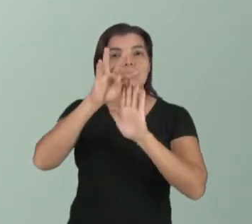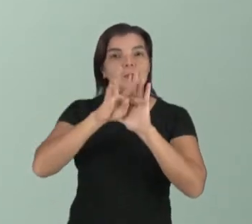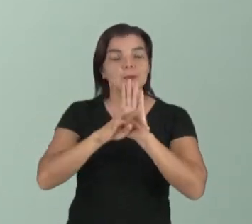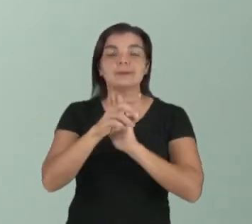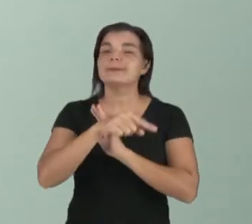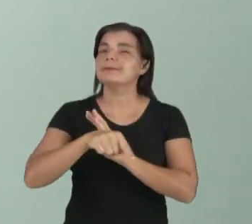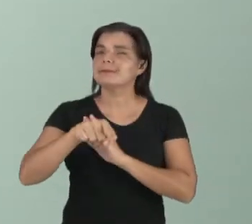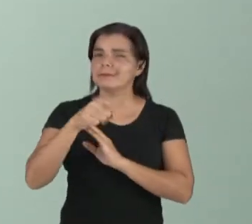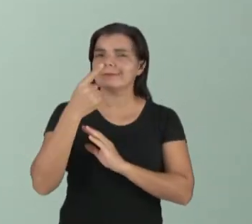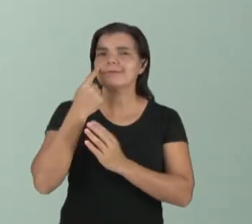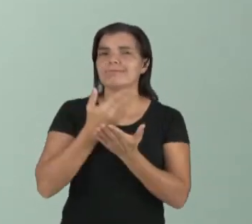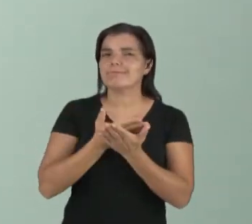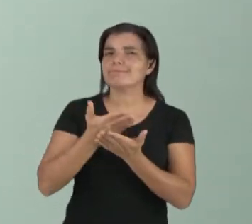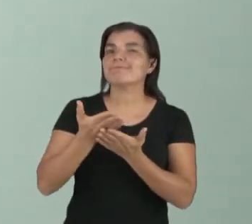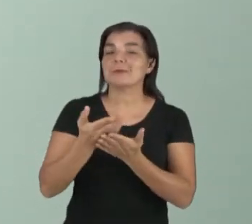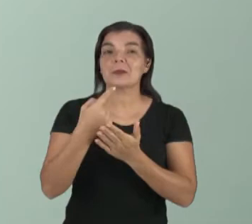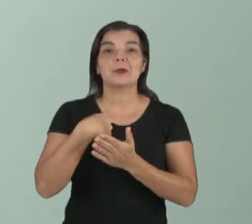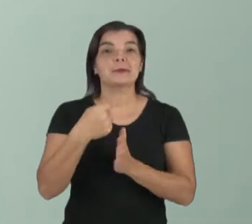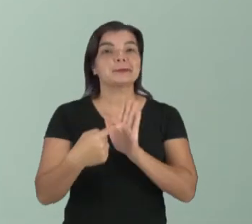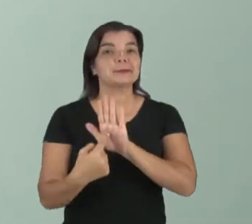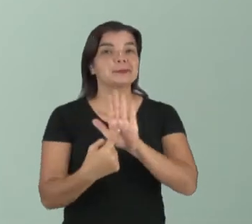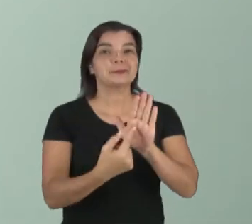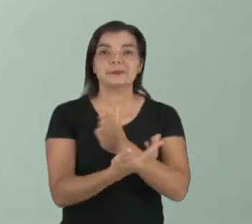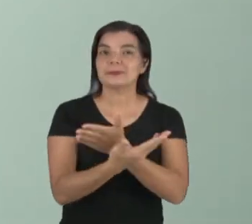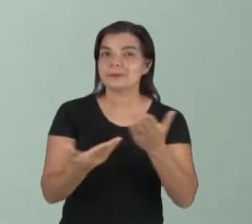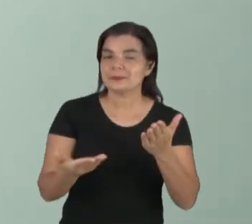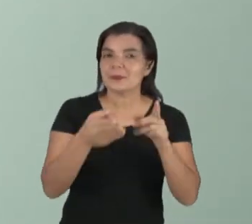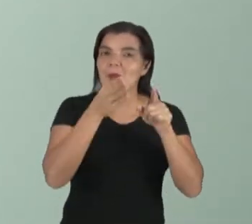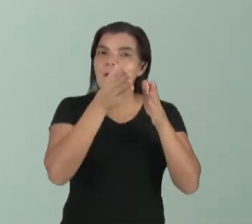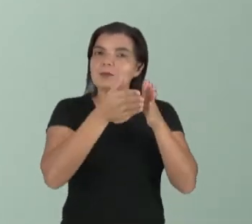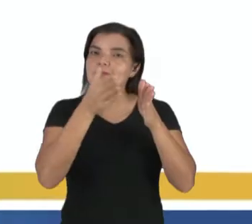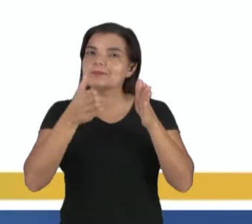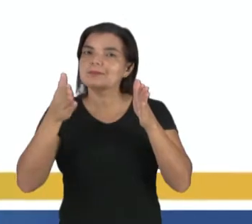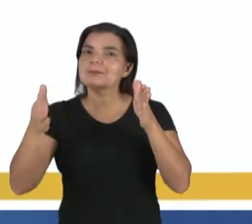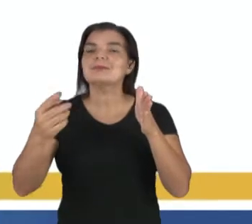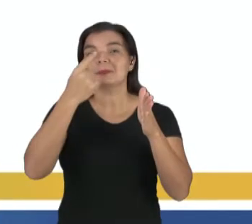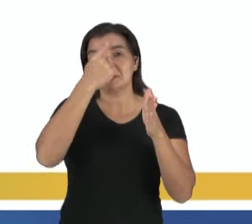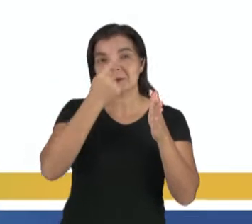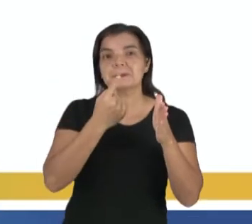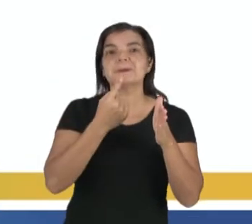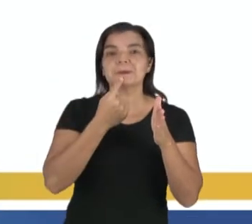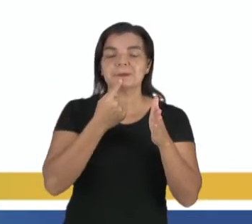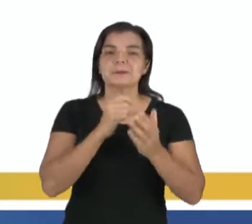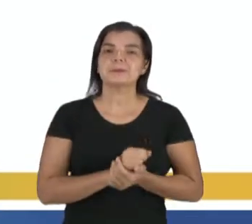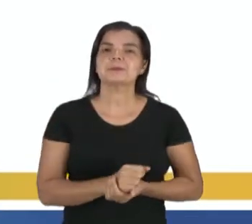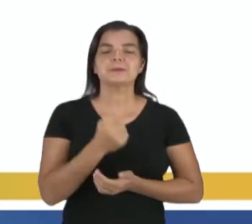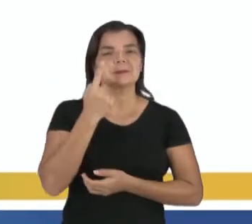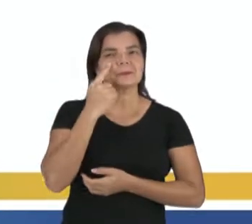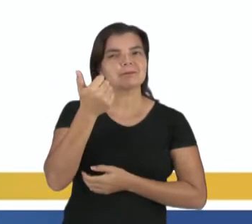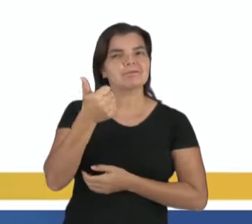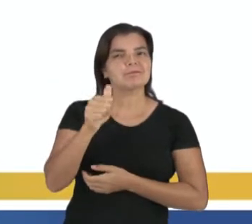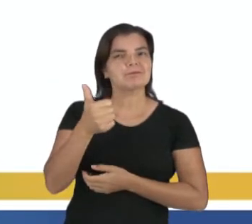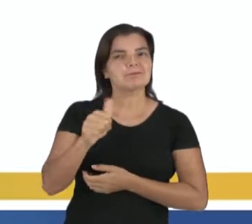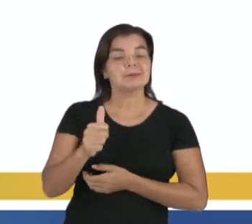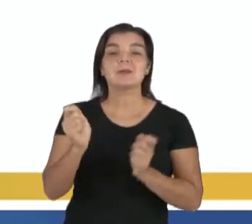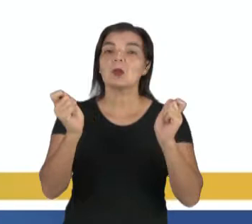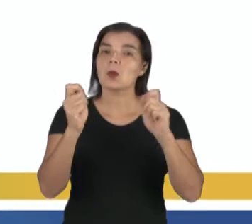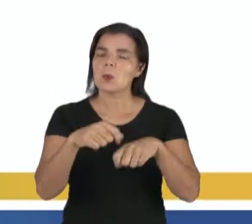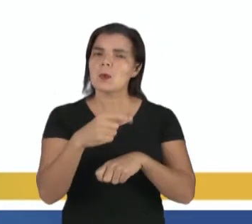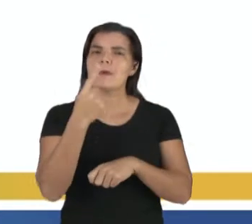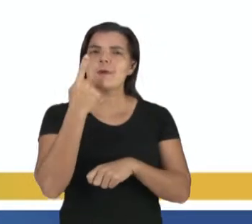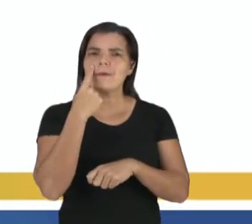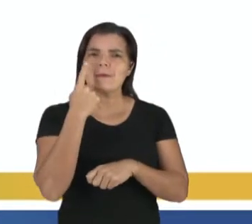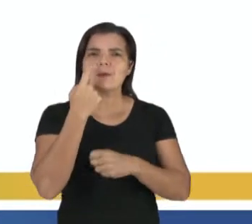Para a gente iniciar, vou apresentar para vocês uma sequência de imagens. Analisem. Podemos contar